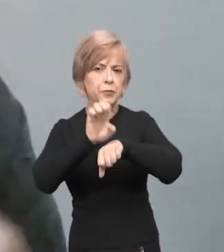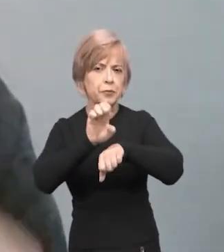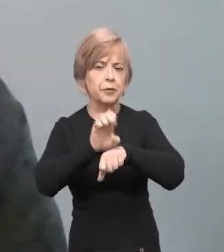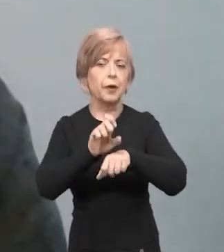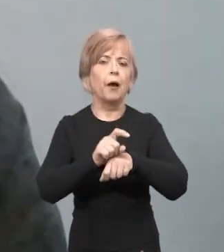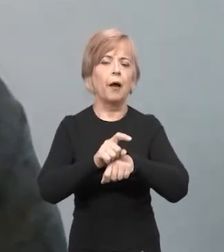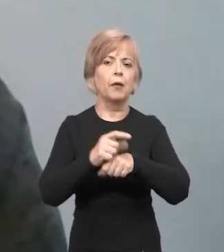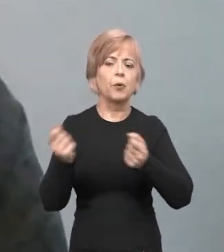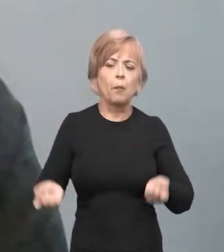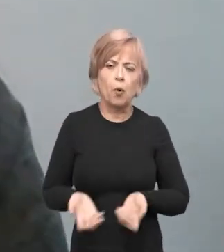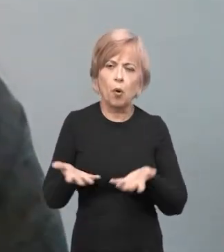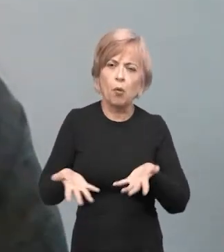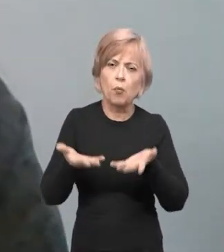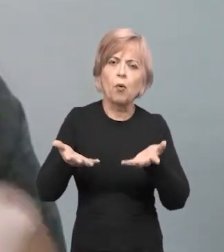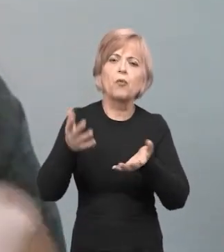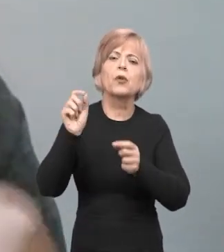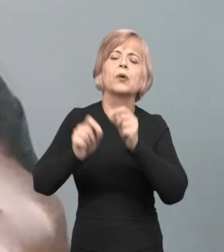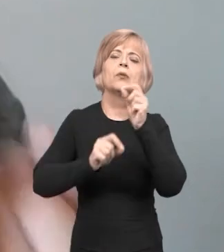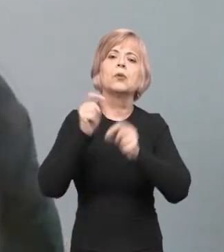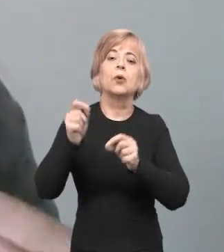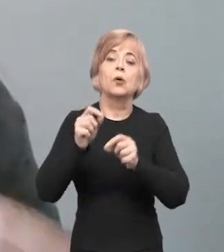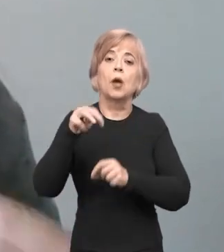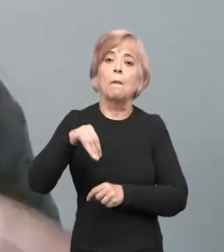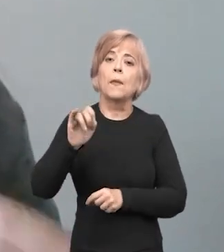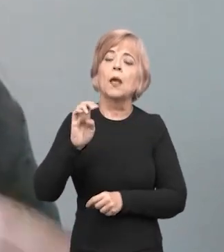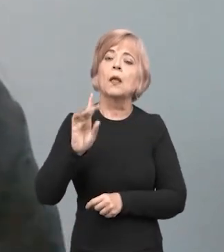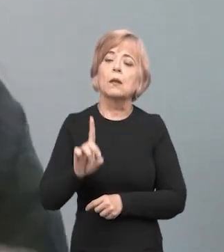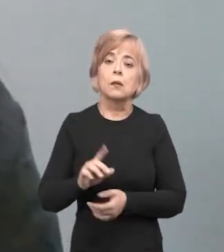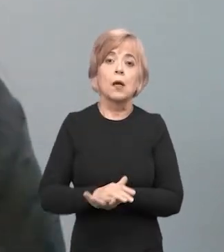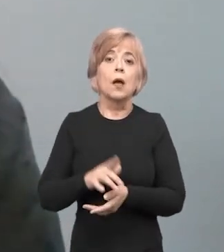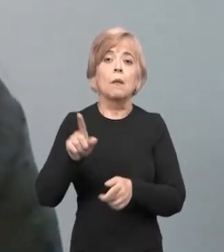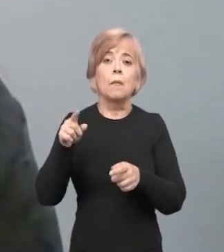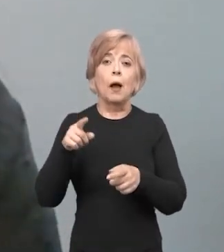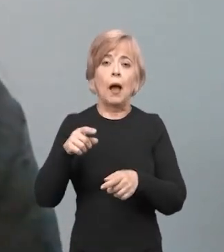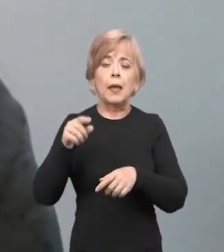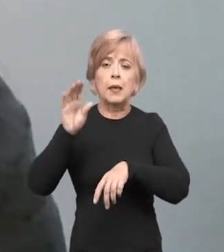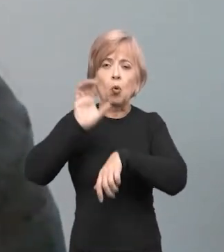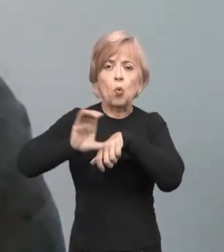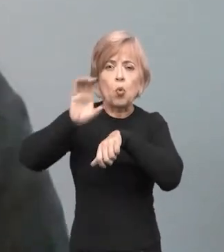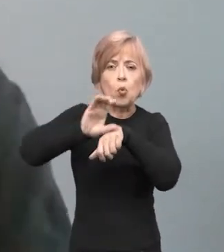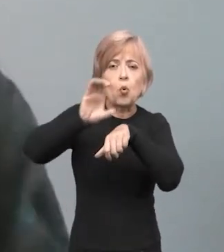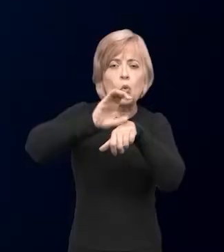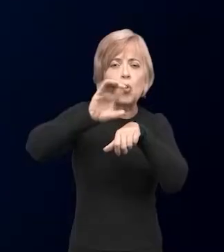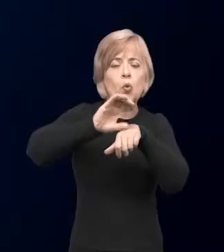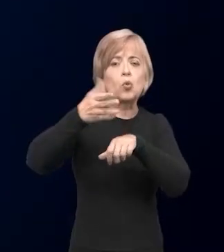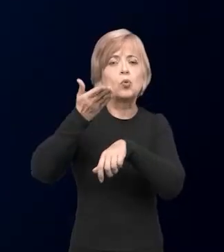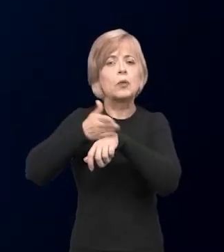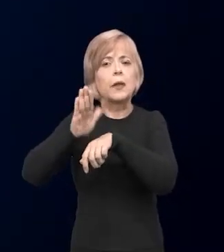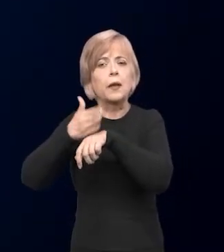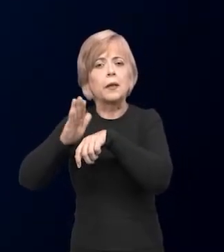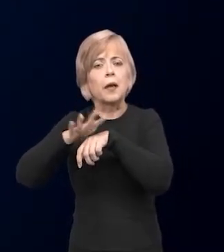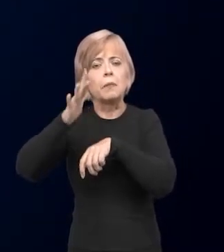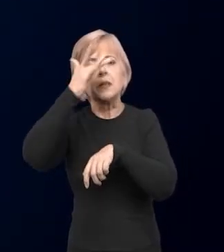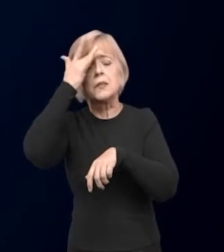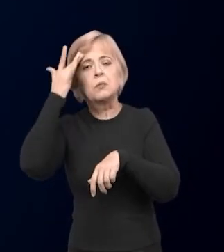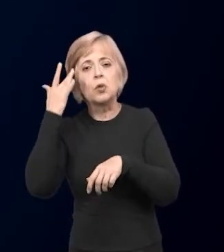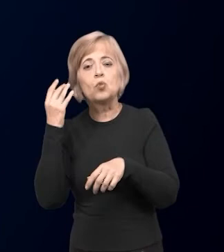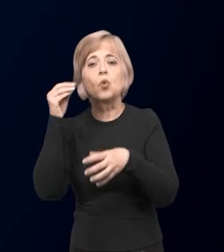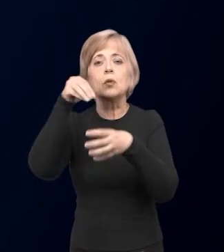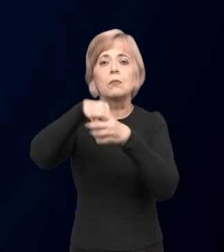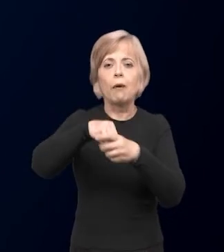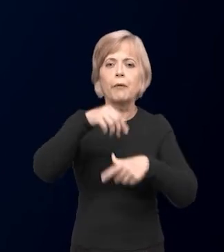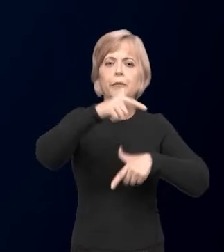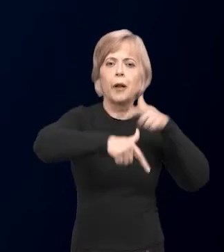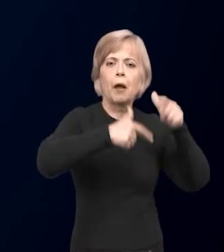e promovemos, junto com o IRB, a capacitação e treinamento dos profissionais que residem dentro dessas